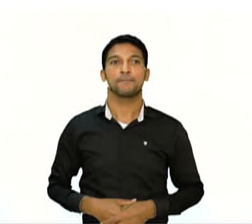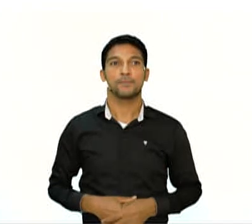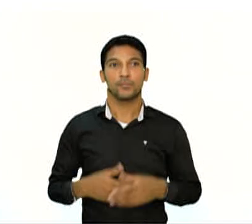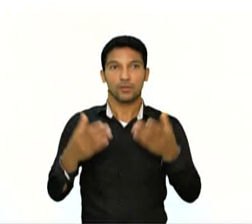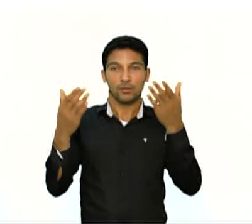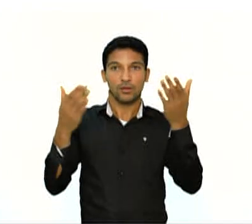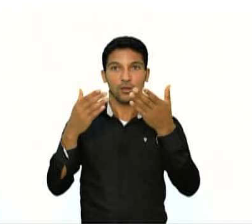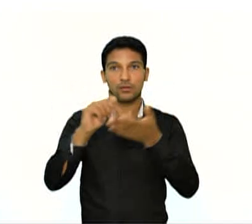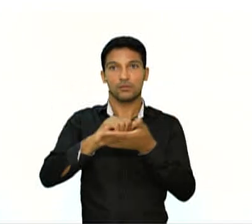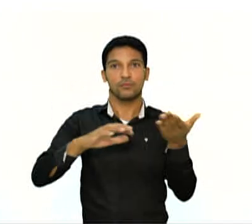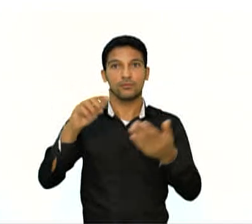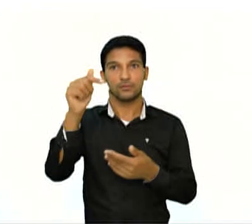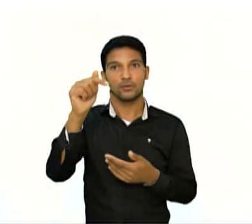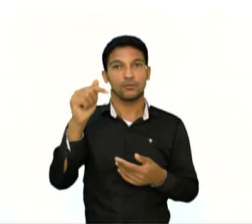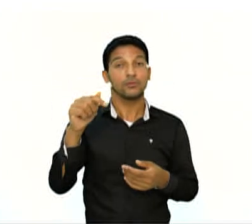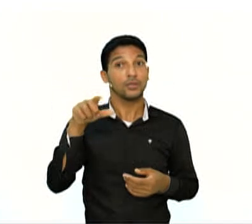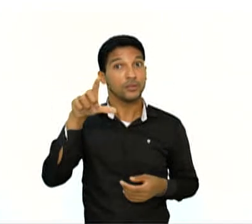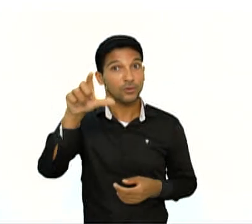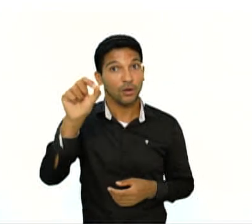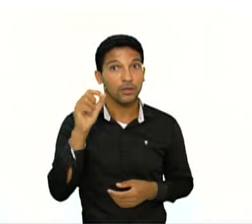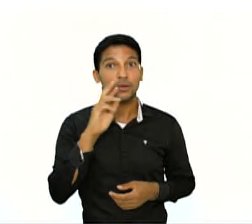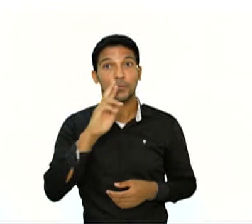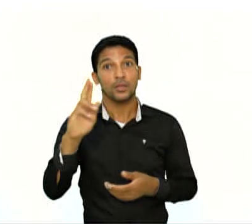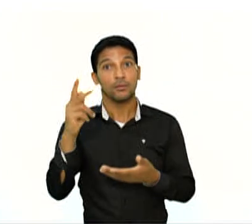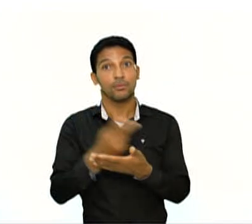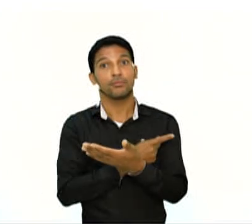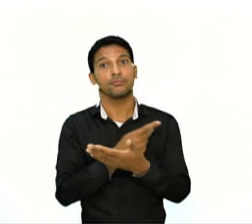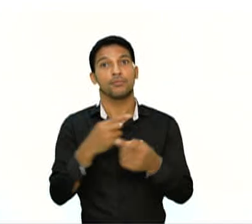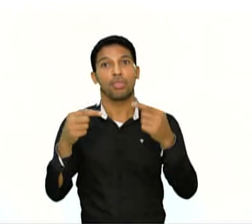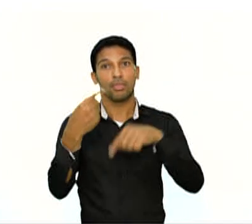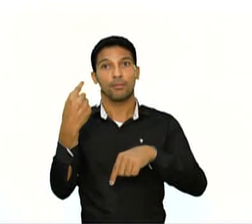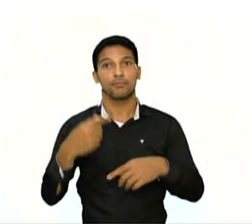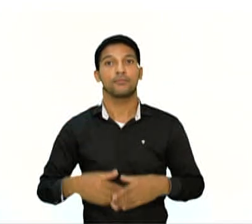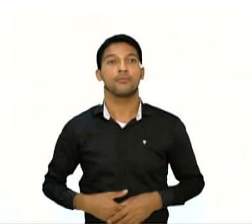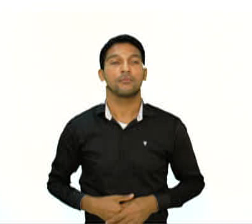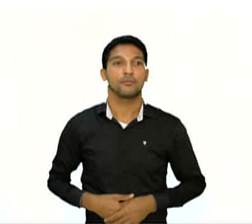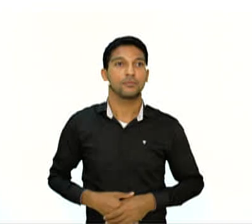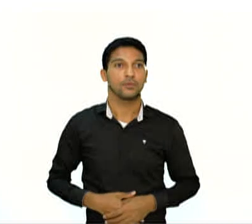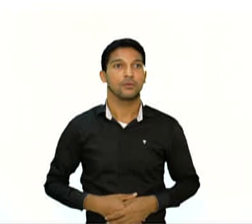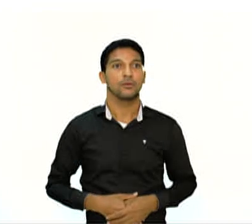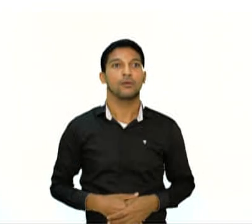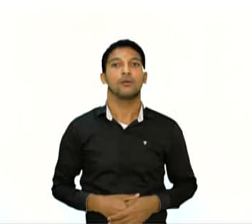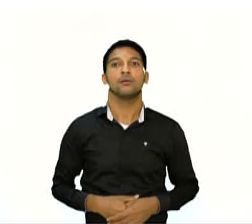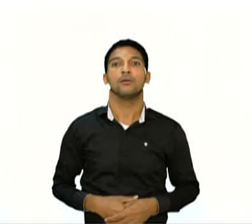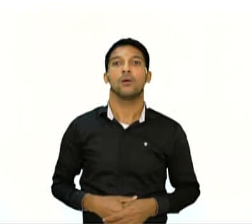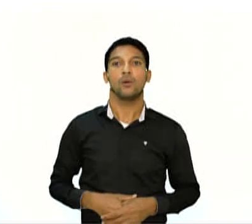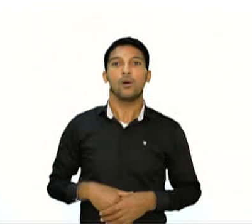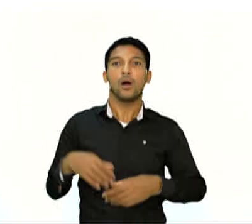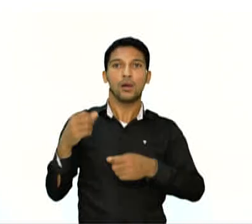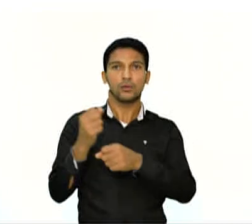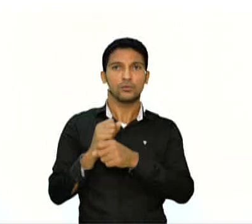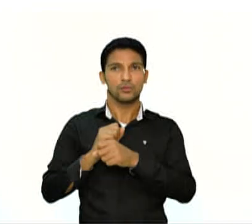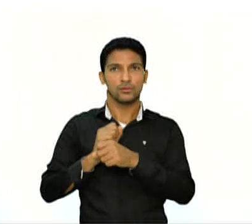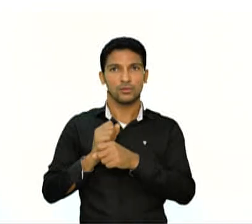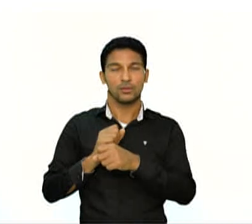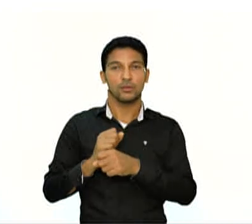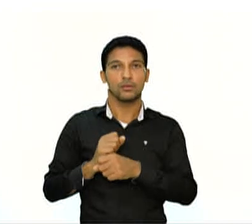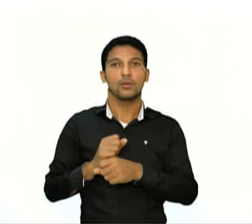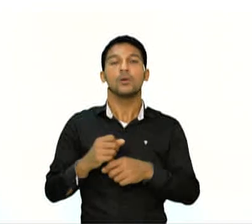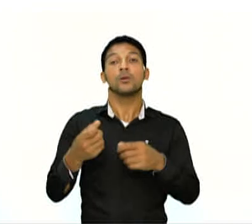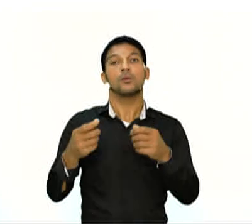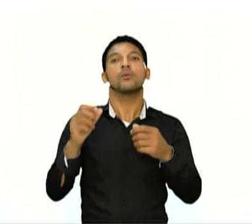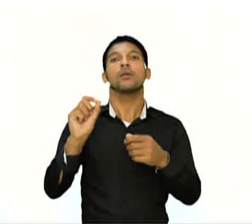aqui nós vamos marcar a incorreta. O que se questiona? Vamos lá. Nos últimos anos, um dos temas ambientais de maior